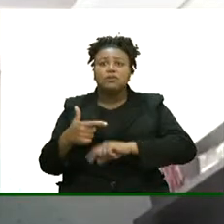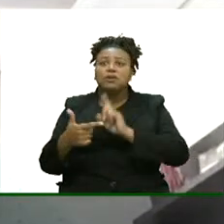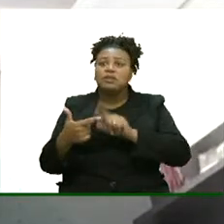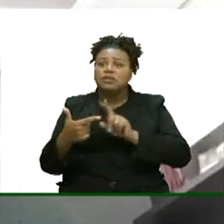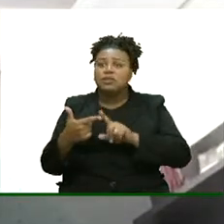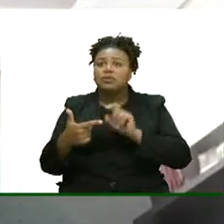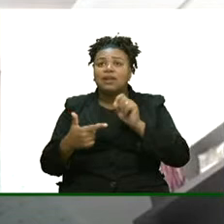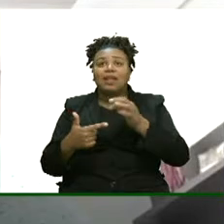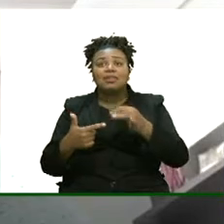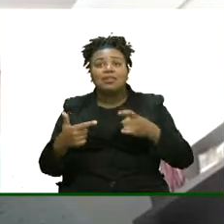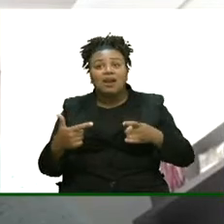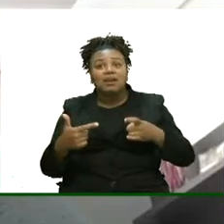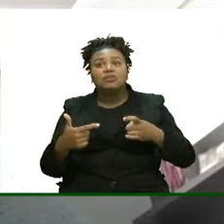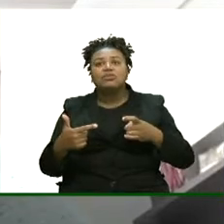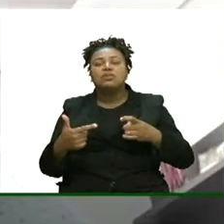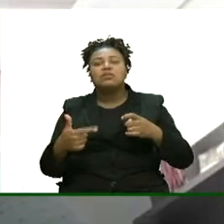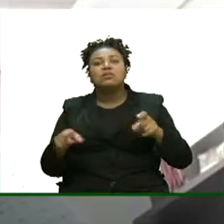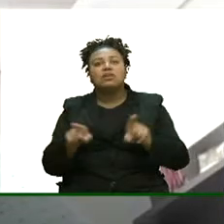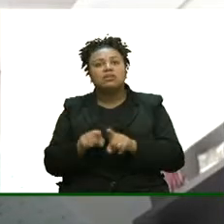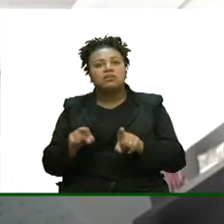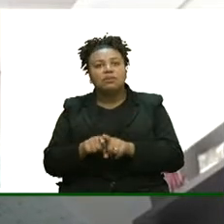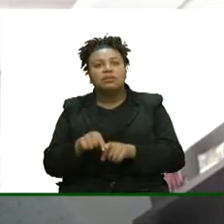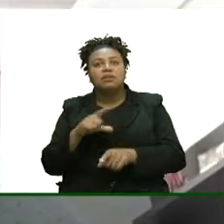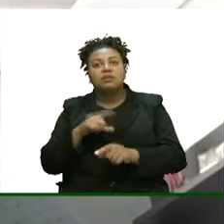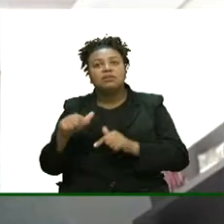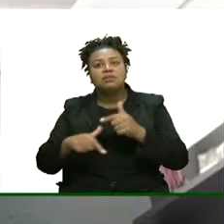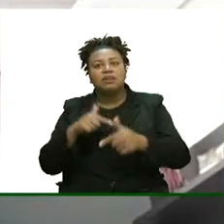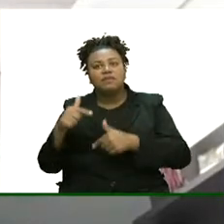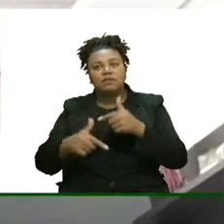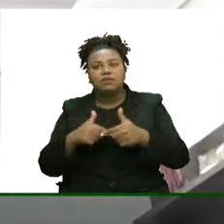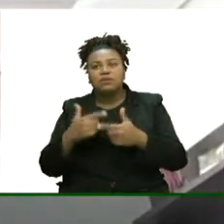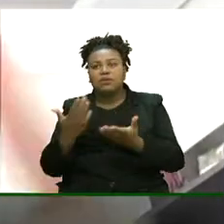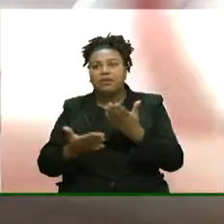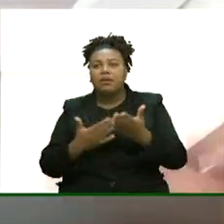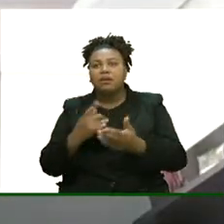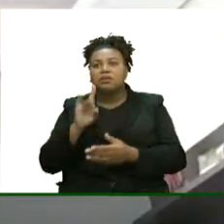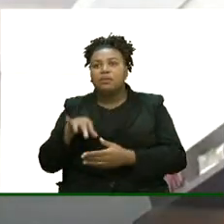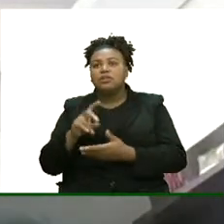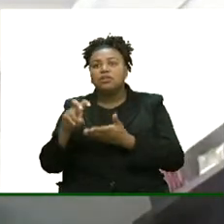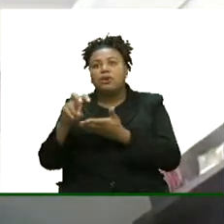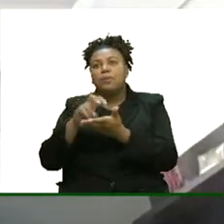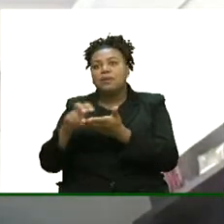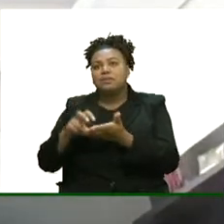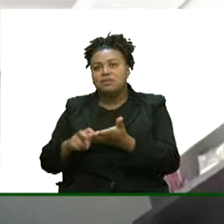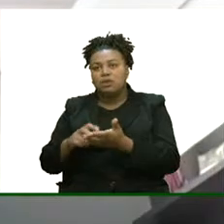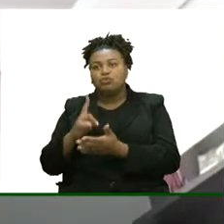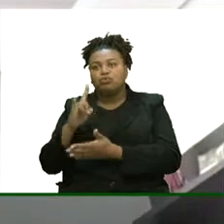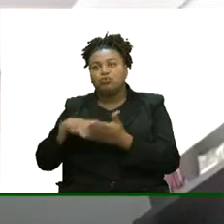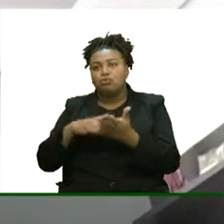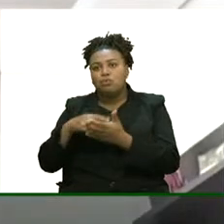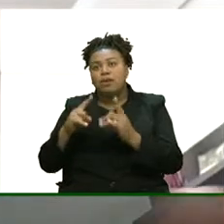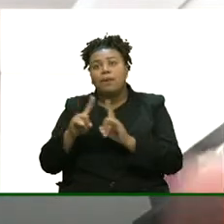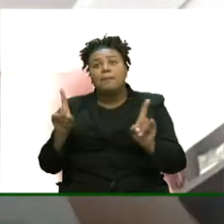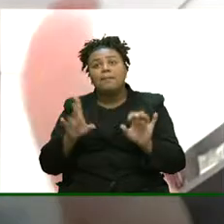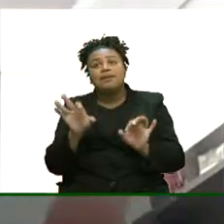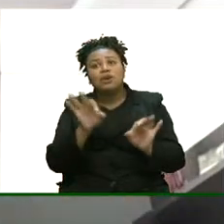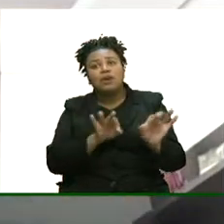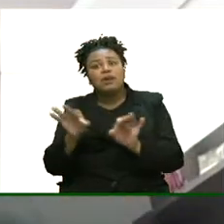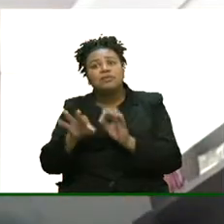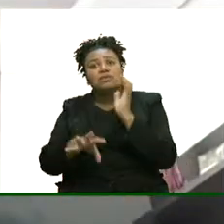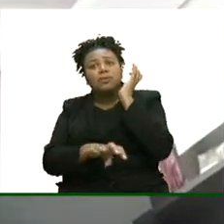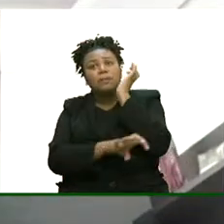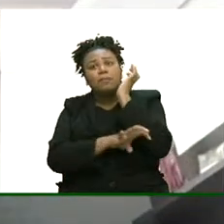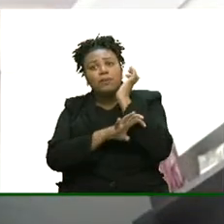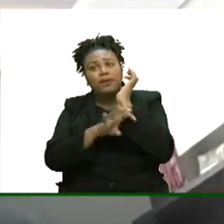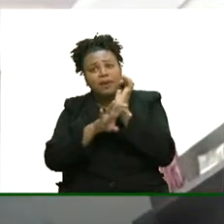ponto é que as taxas remuneram também os serviços que são prestados. Não é uma mera emissão, enfim, de documento, mas a organização